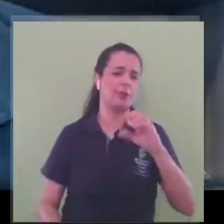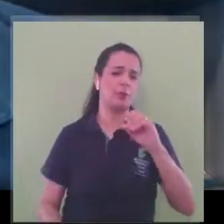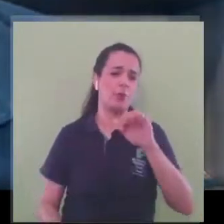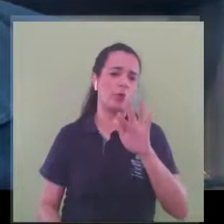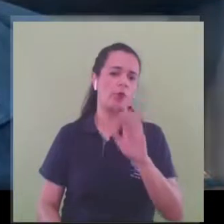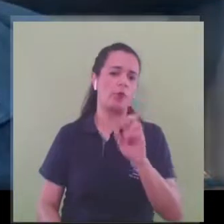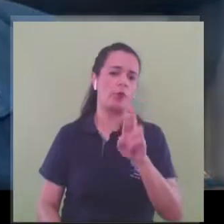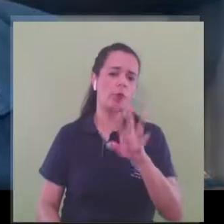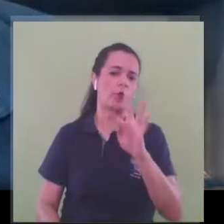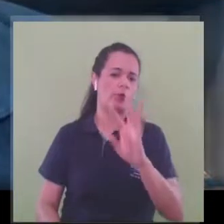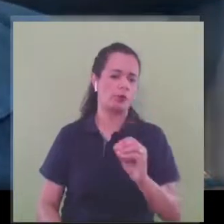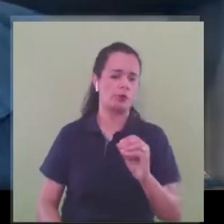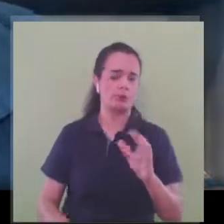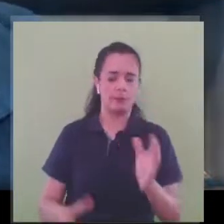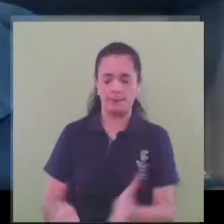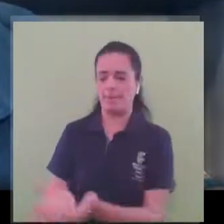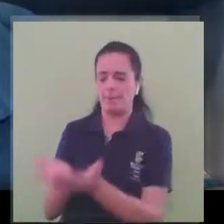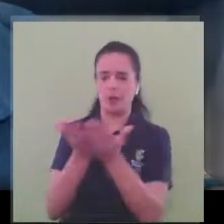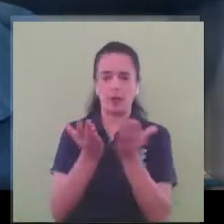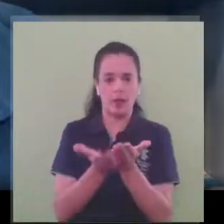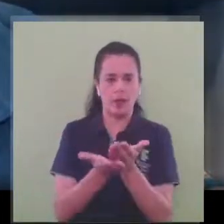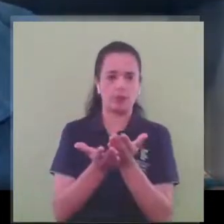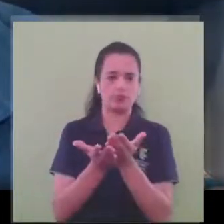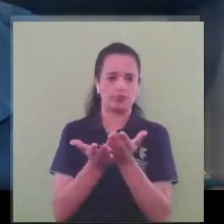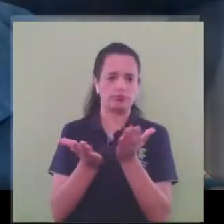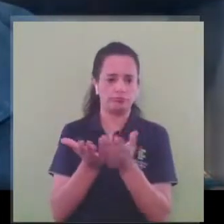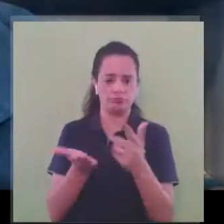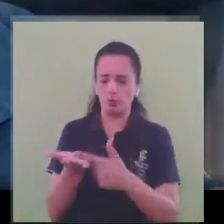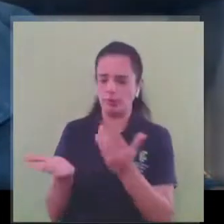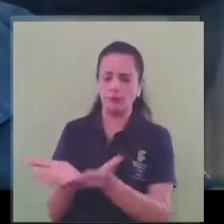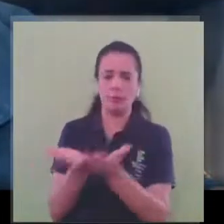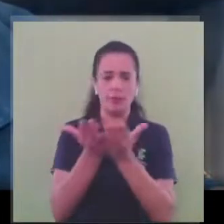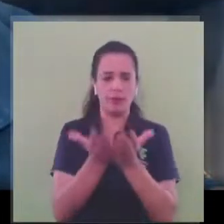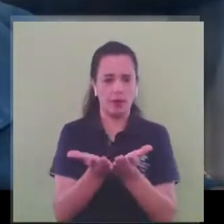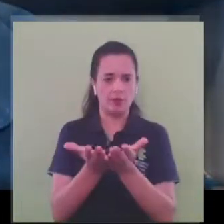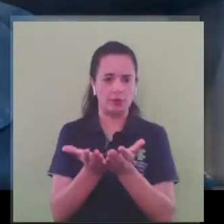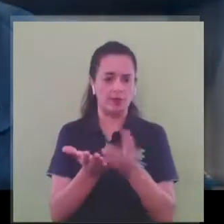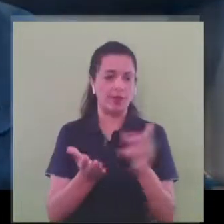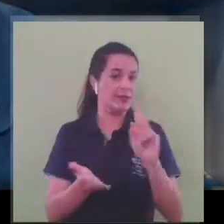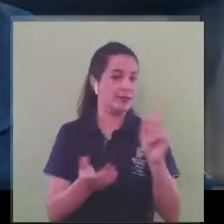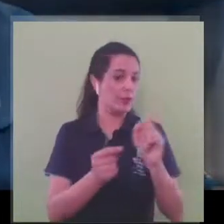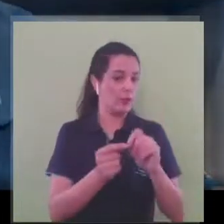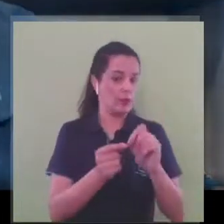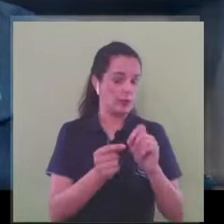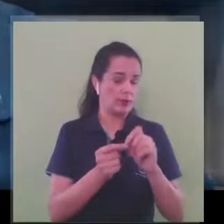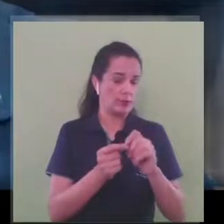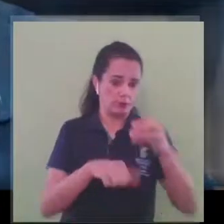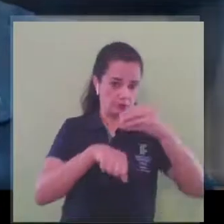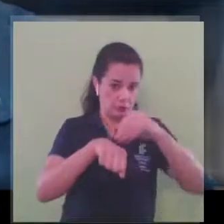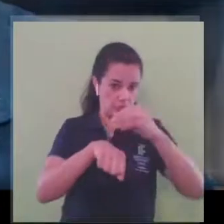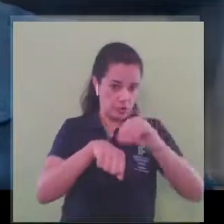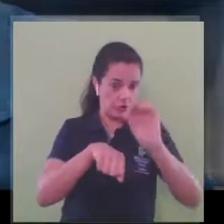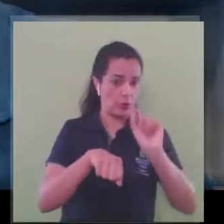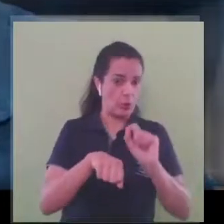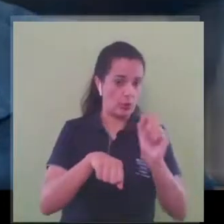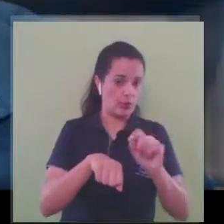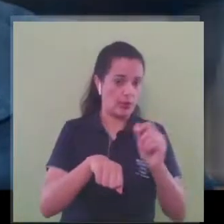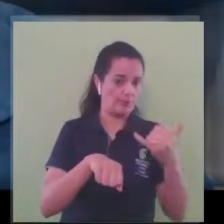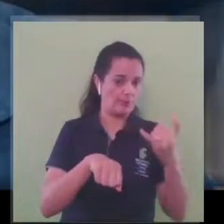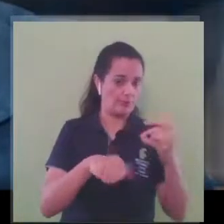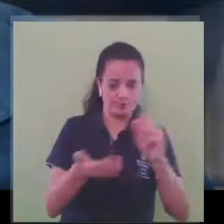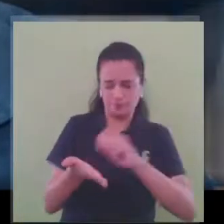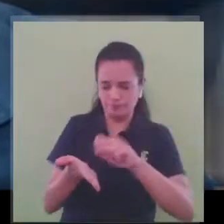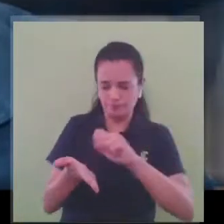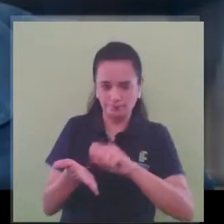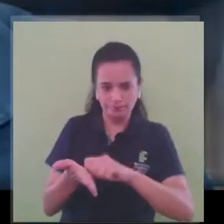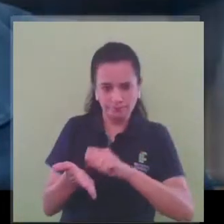o próprio livro mesmo e fazer suas anotações, né? Minha recomendação é não fazer anotações no livro, né? Fazer anotações em folhas